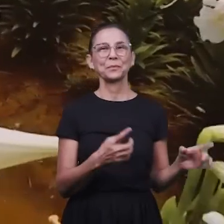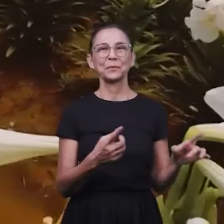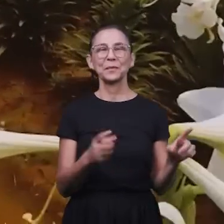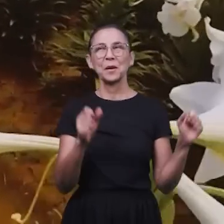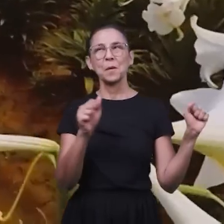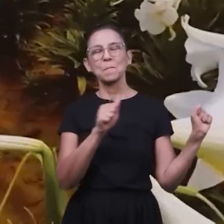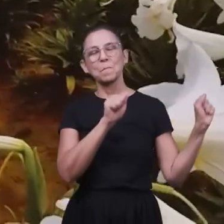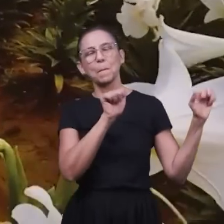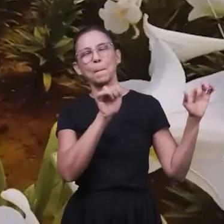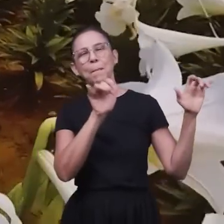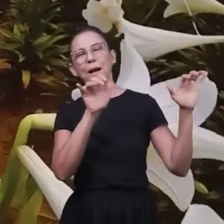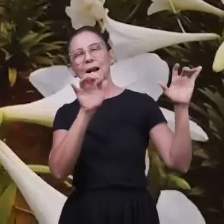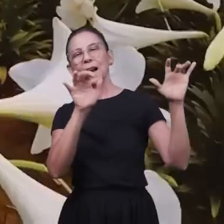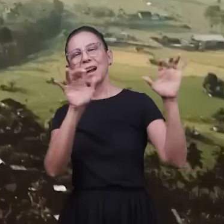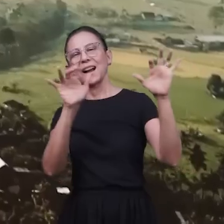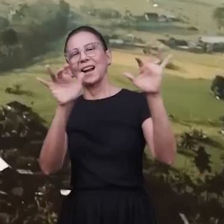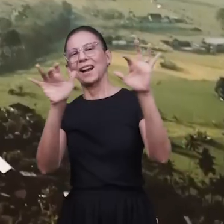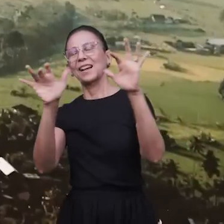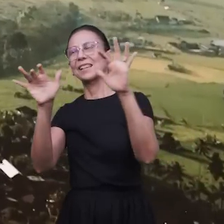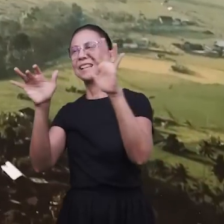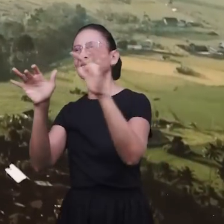pois ali conosco